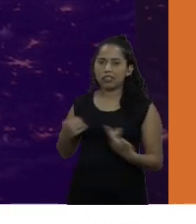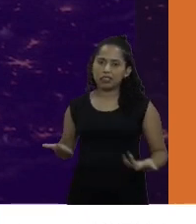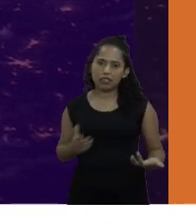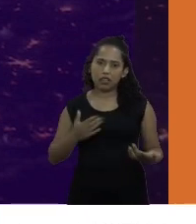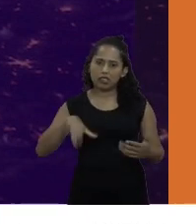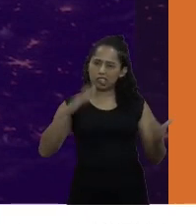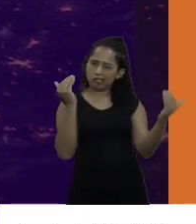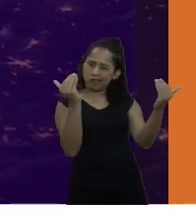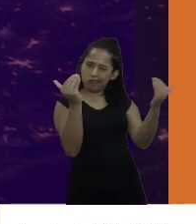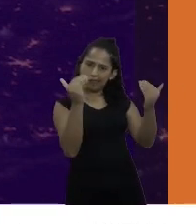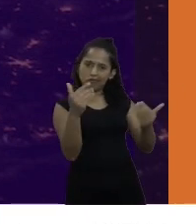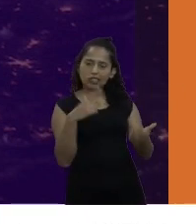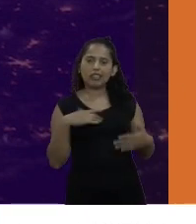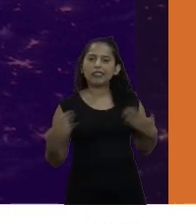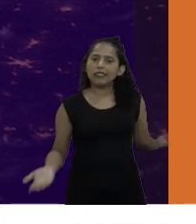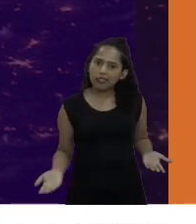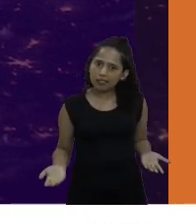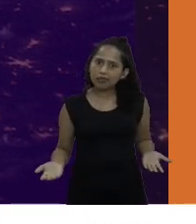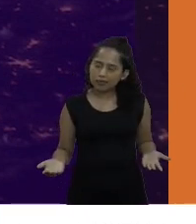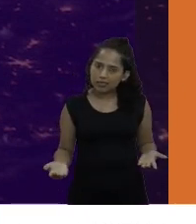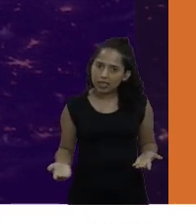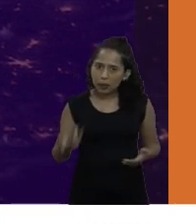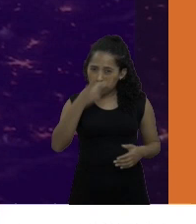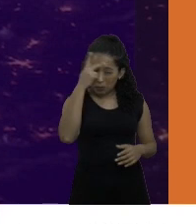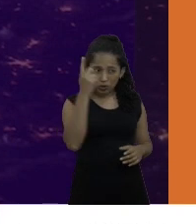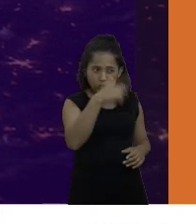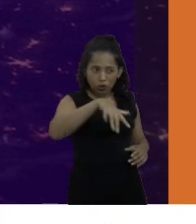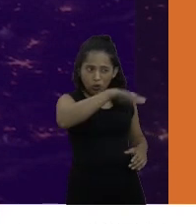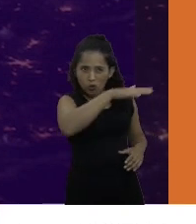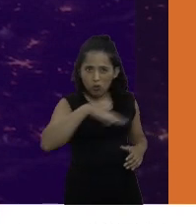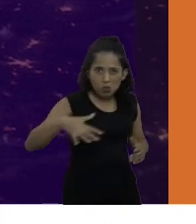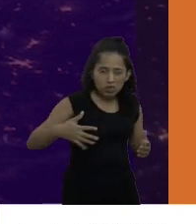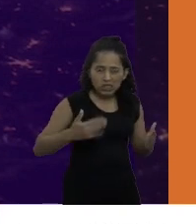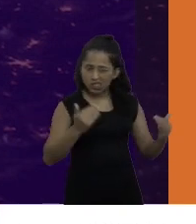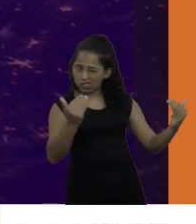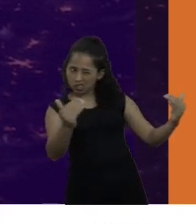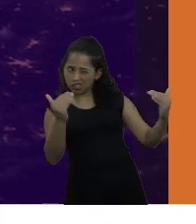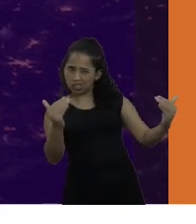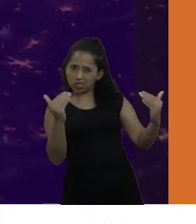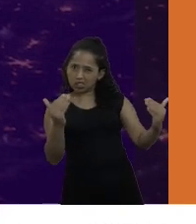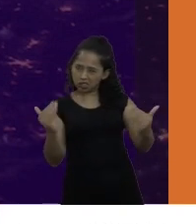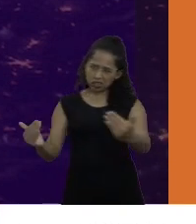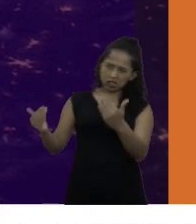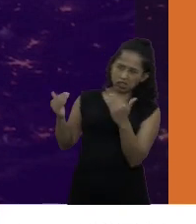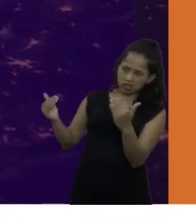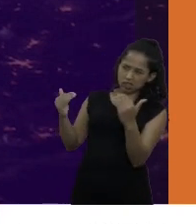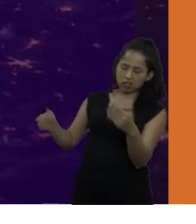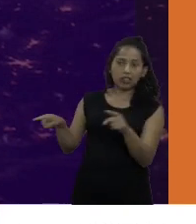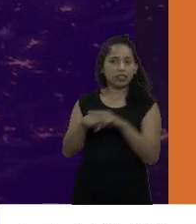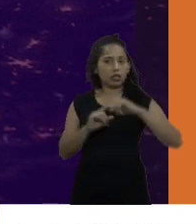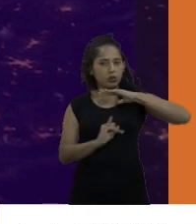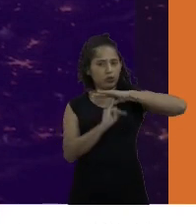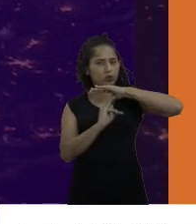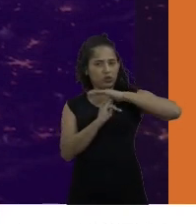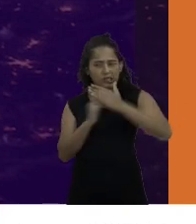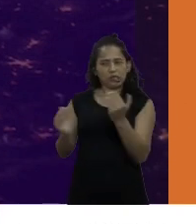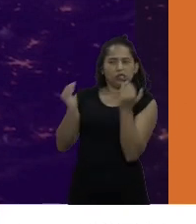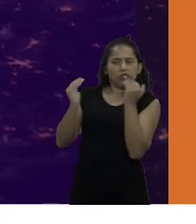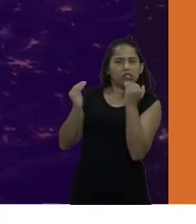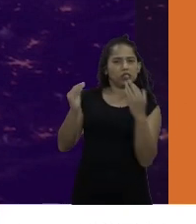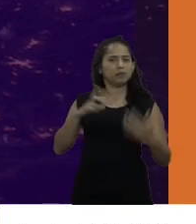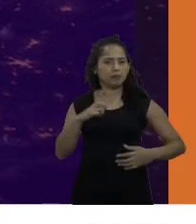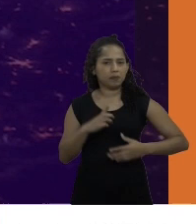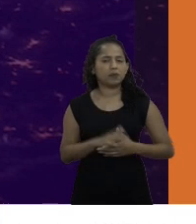de desconfiança entre as pessoas, entre nós e entre as instituições. E aqui não estou falando